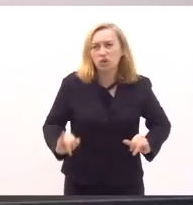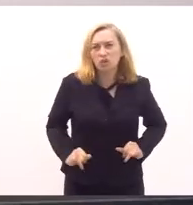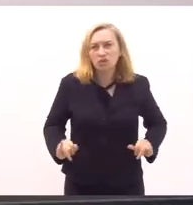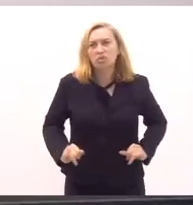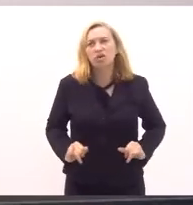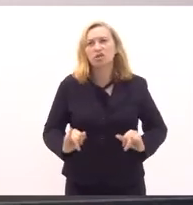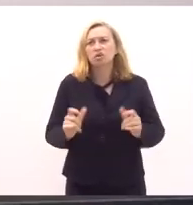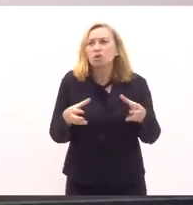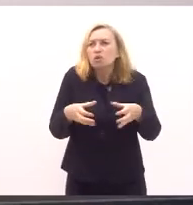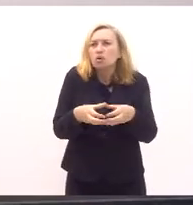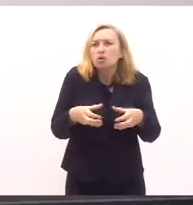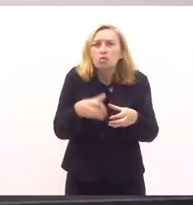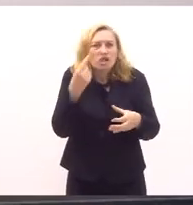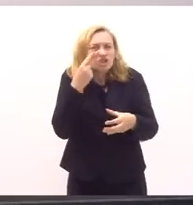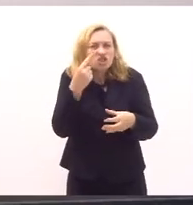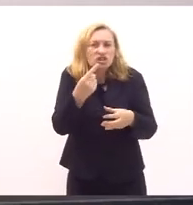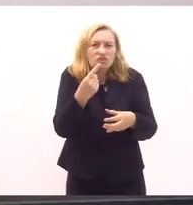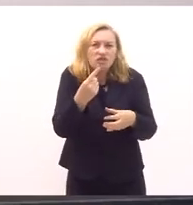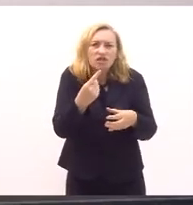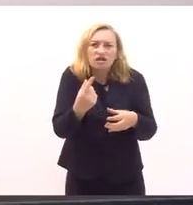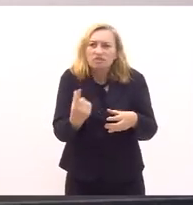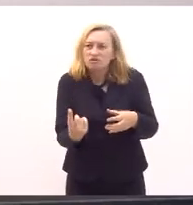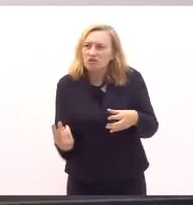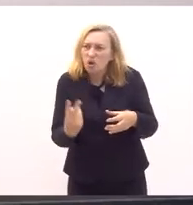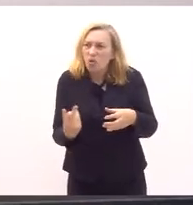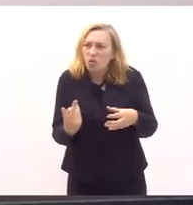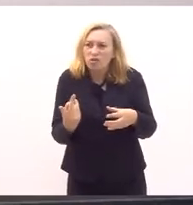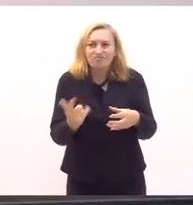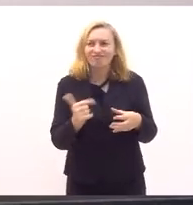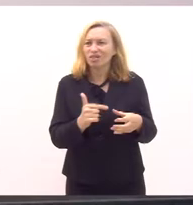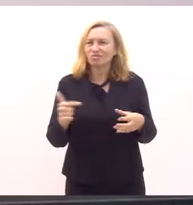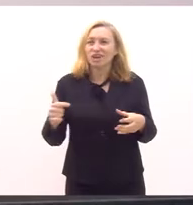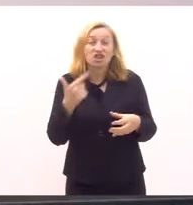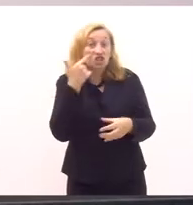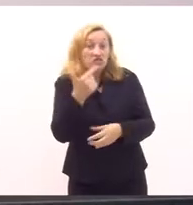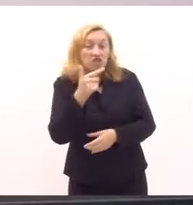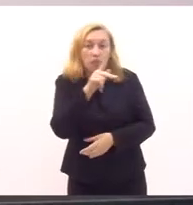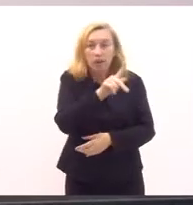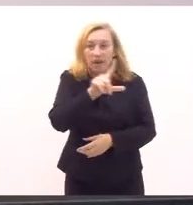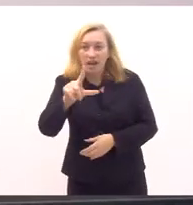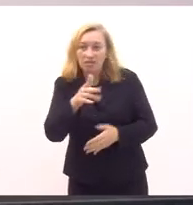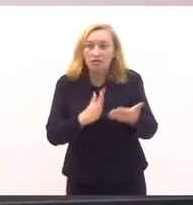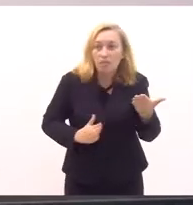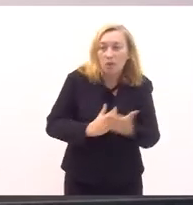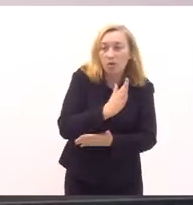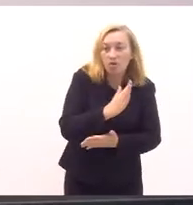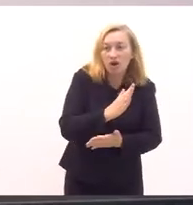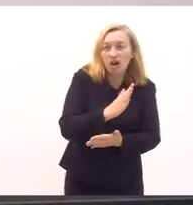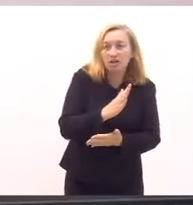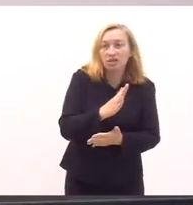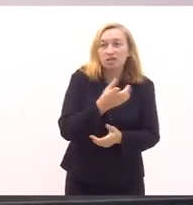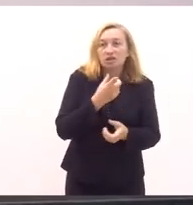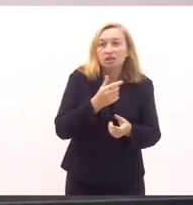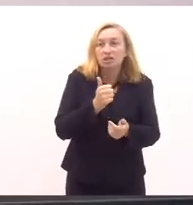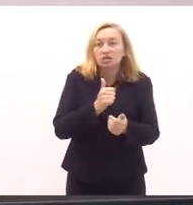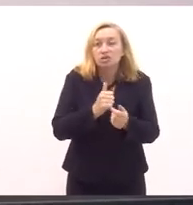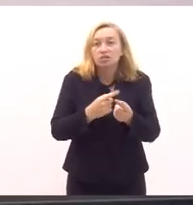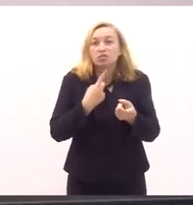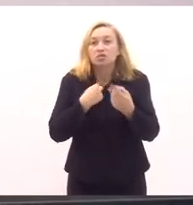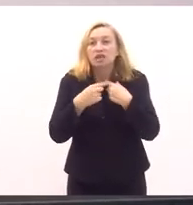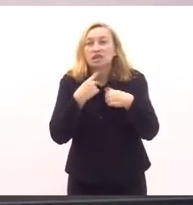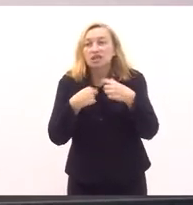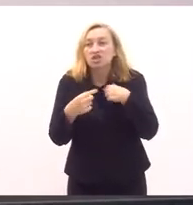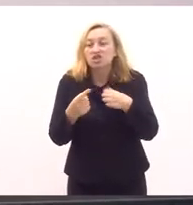uma categoria que a gente vê desvalorizada, a gente vê aí um PL que foi aprovado, então, na expectativa de ser sancionado ou